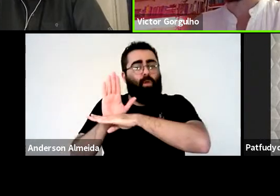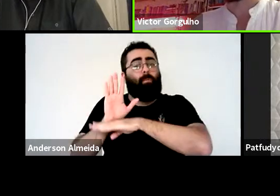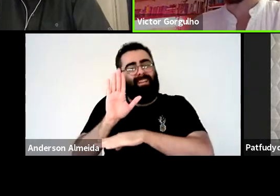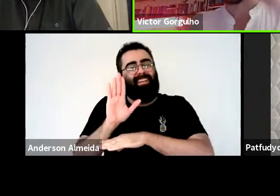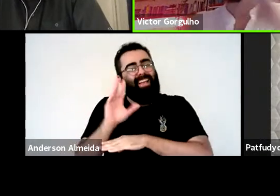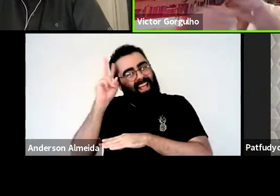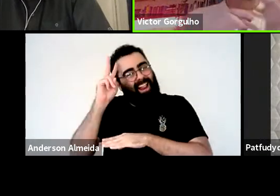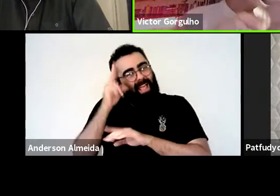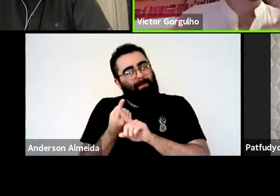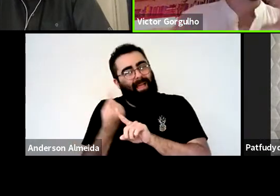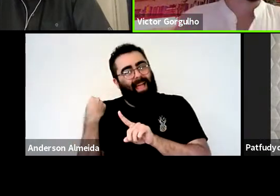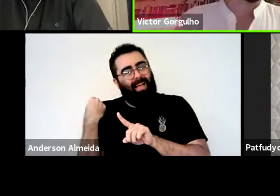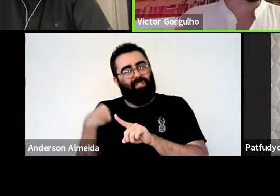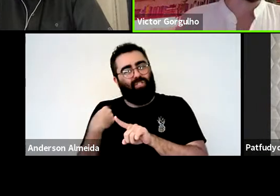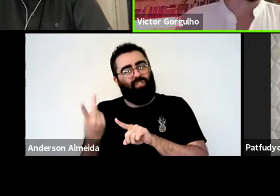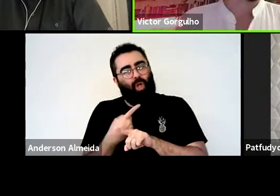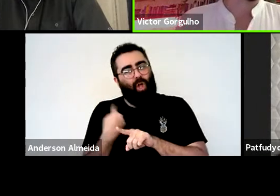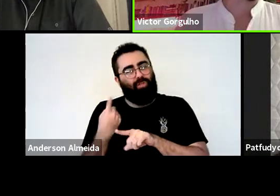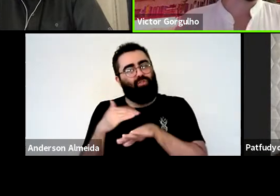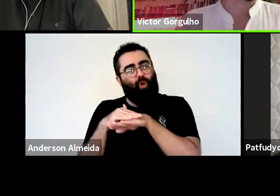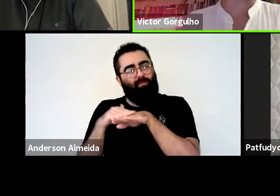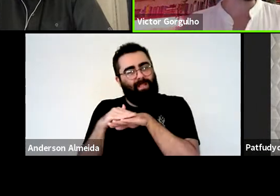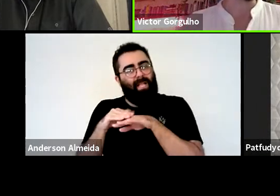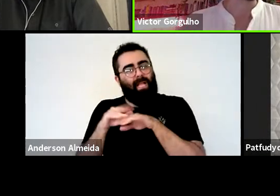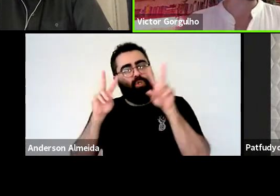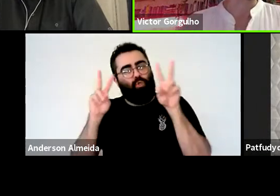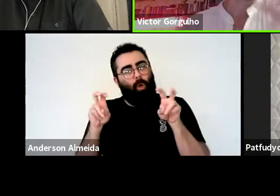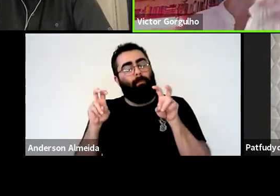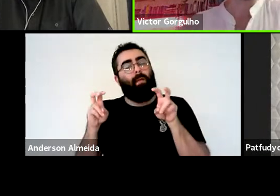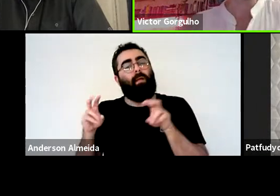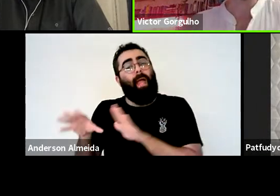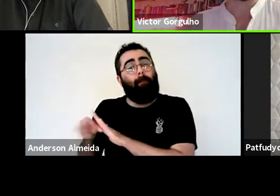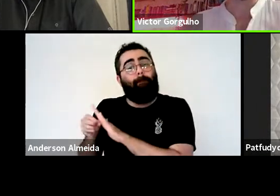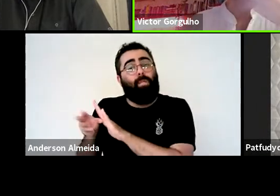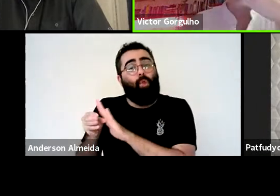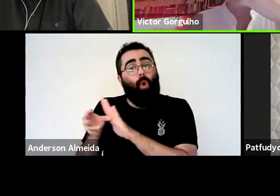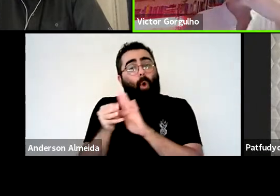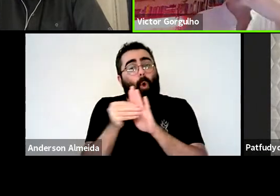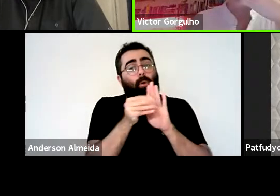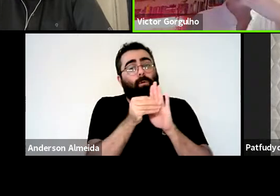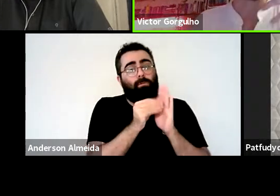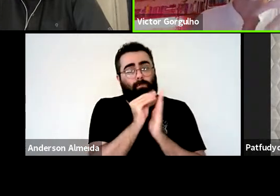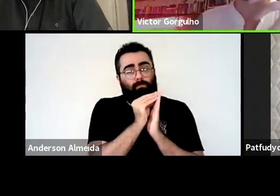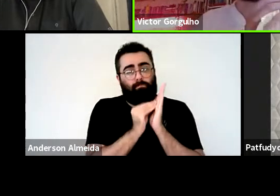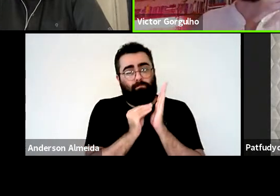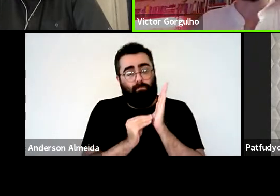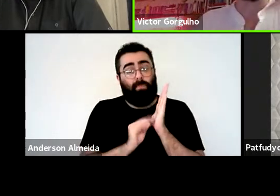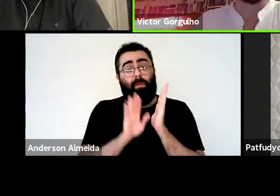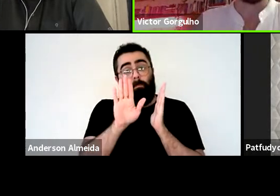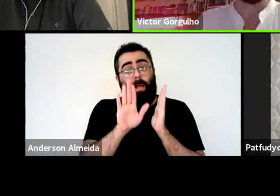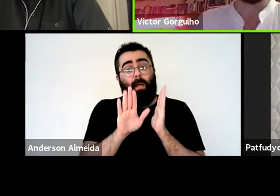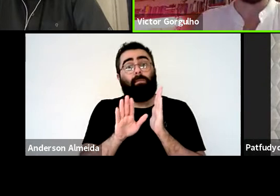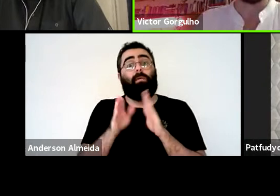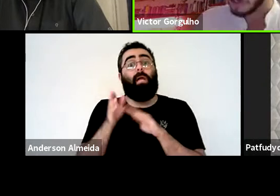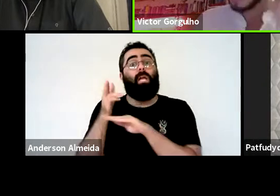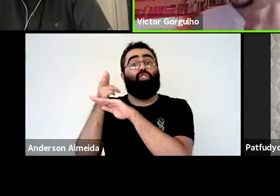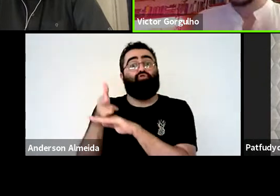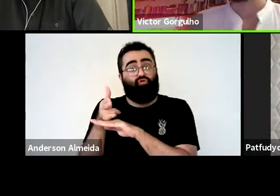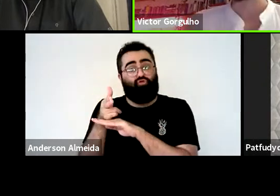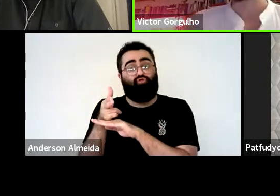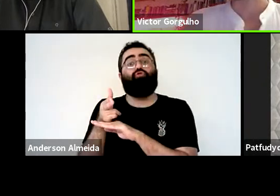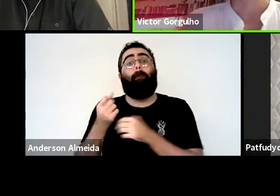conversa anterior sobre o repertório como um registro de performance. Claro que há uma diferença enorme, um